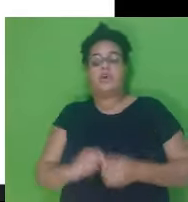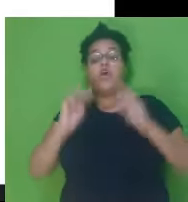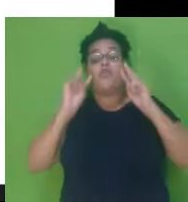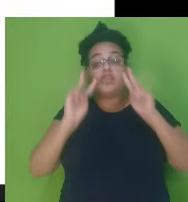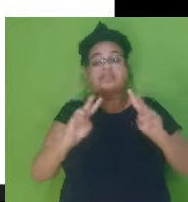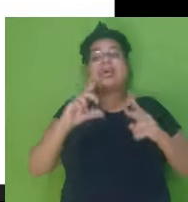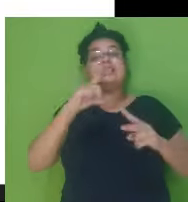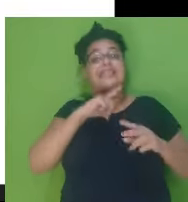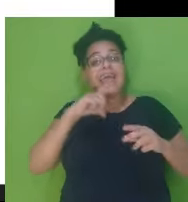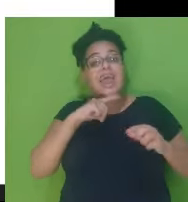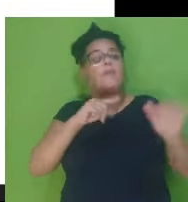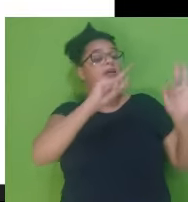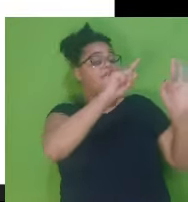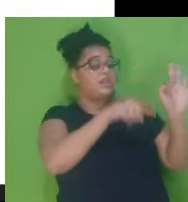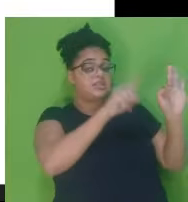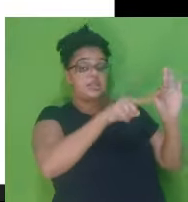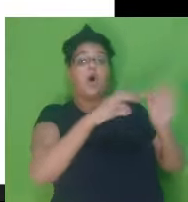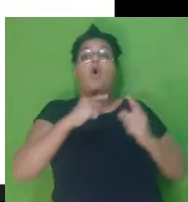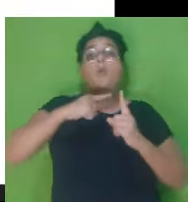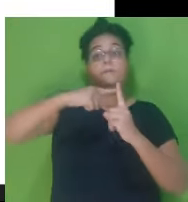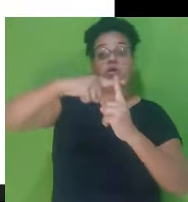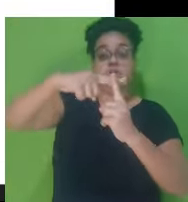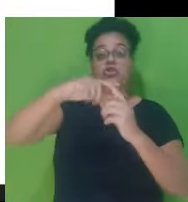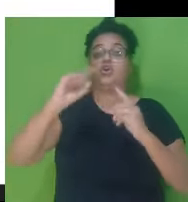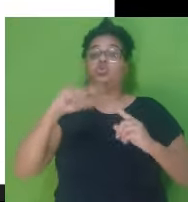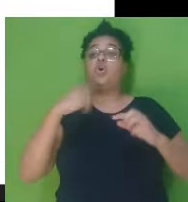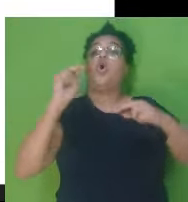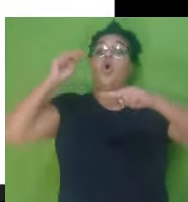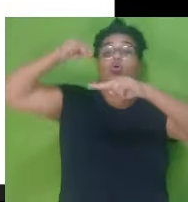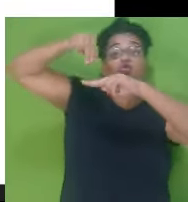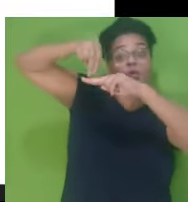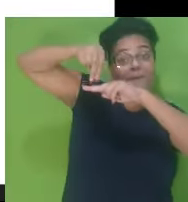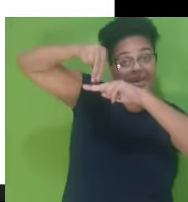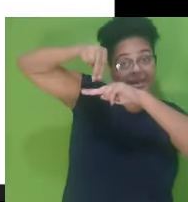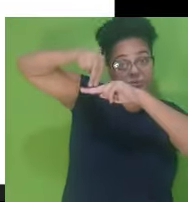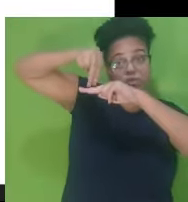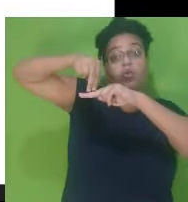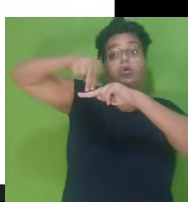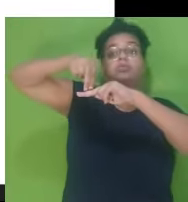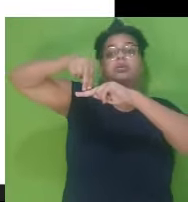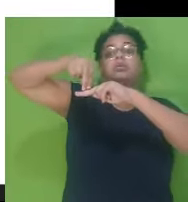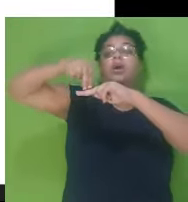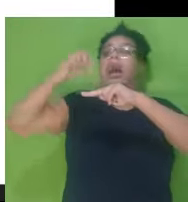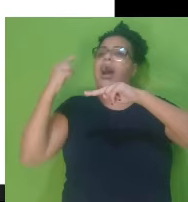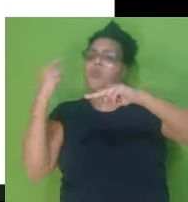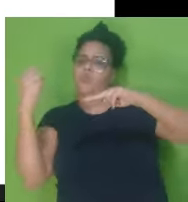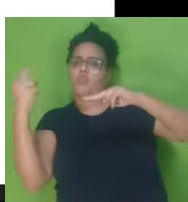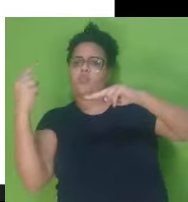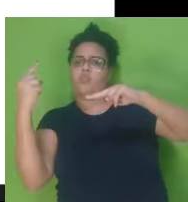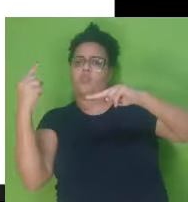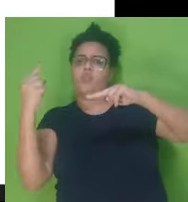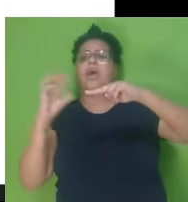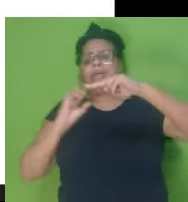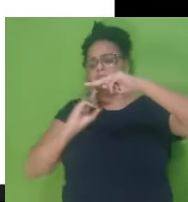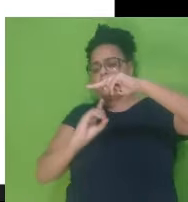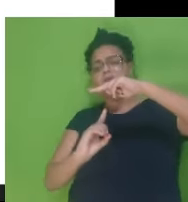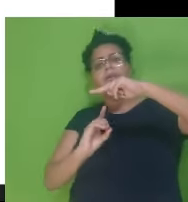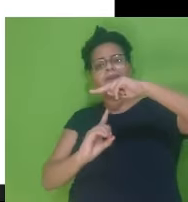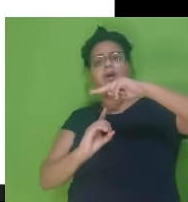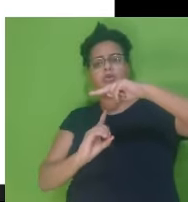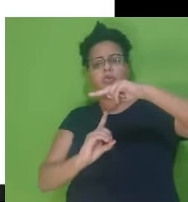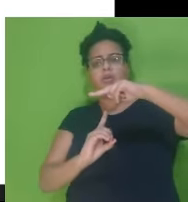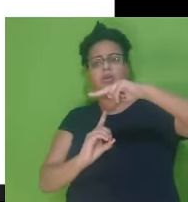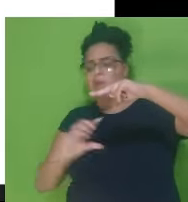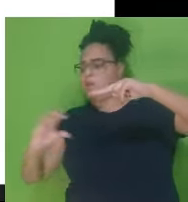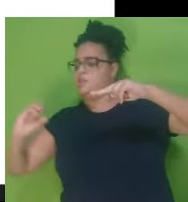E quando você tem uma fração positiva, onde o numerador tende a 1 e o